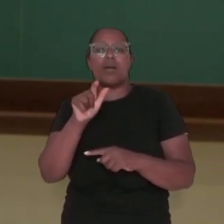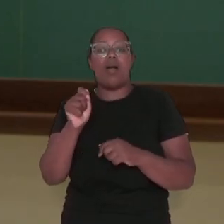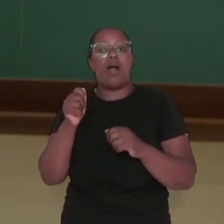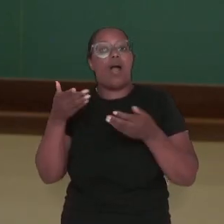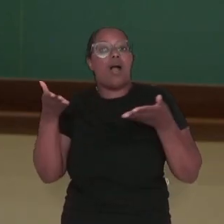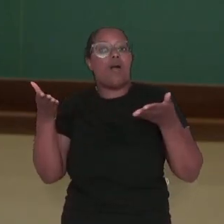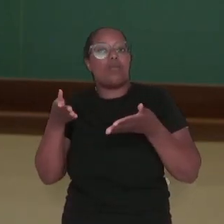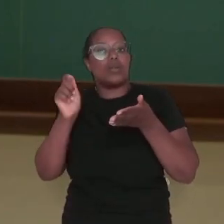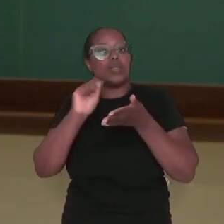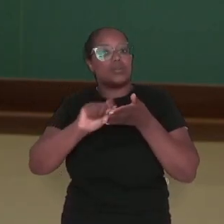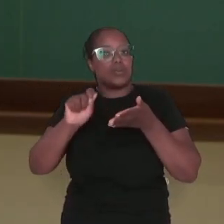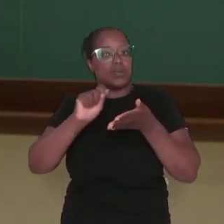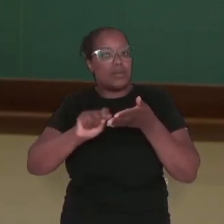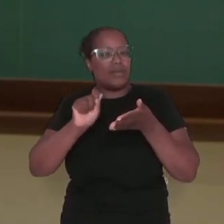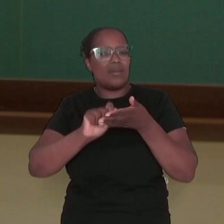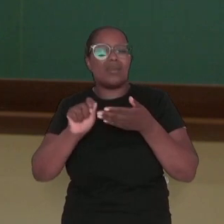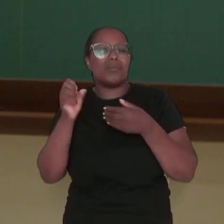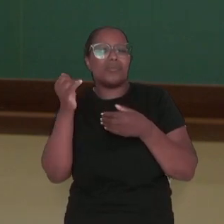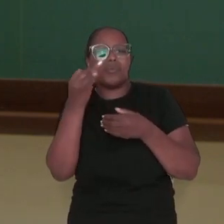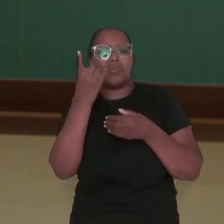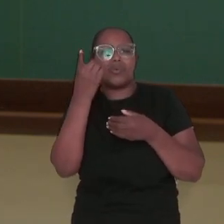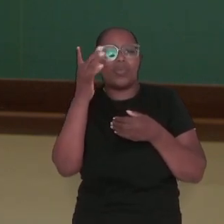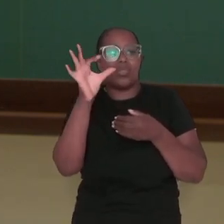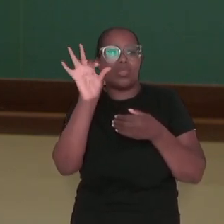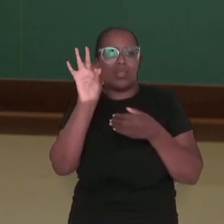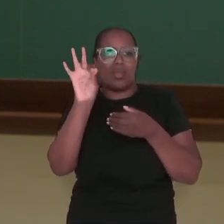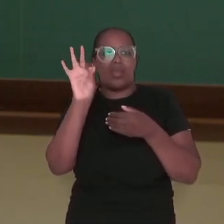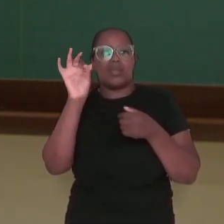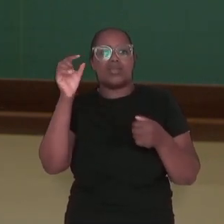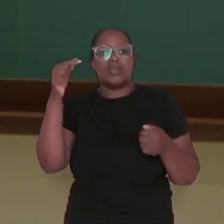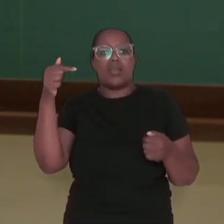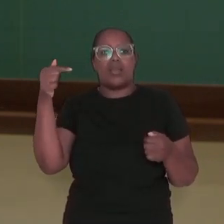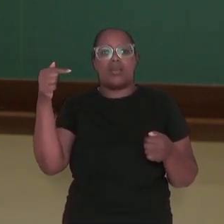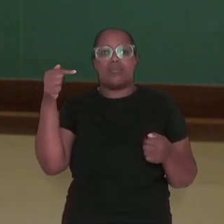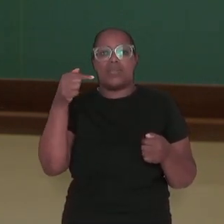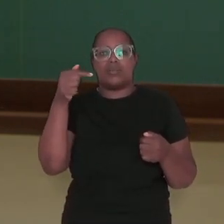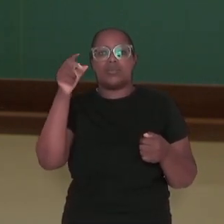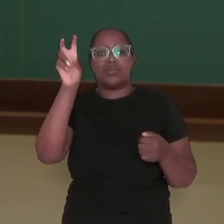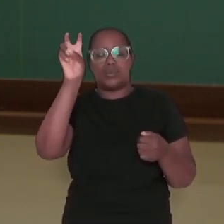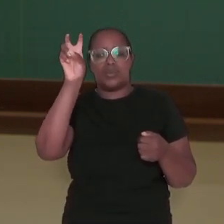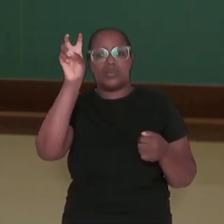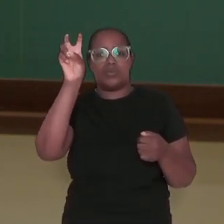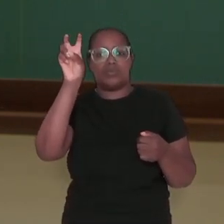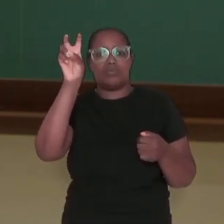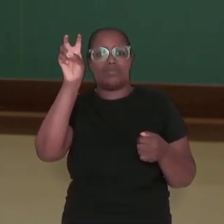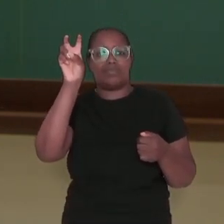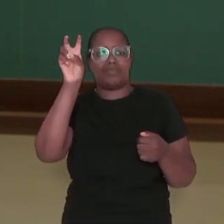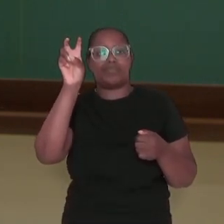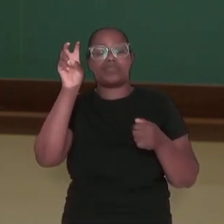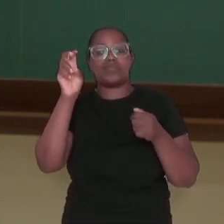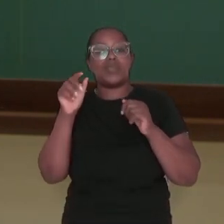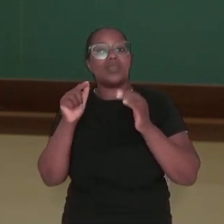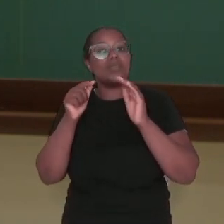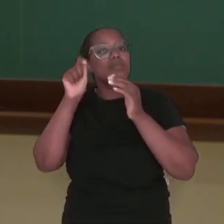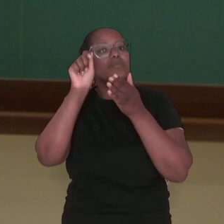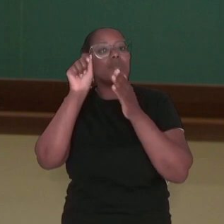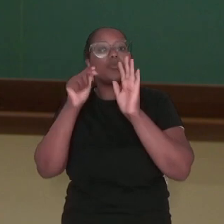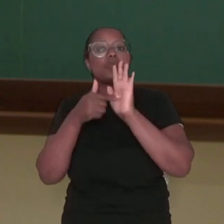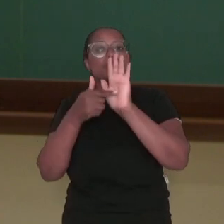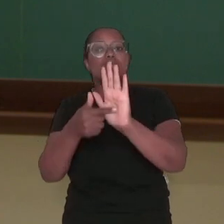Escrever esse 10 elevado na menos 5 com a sua forma decimal, que é essa daqui, ó,